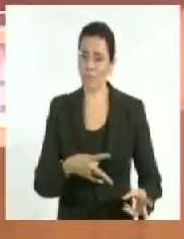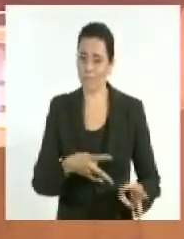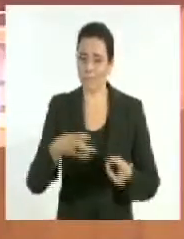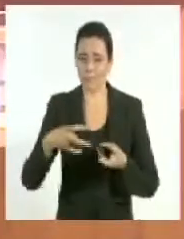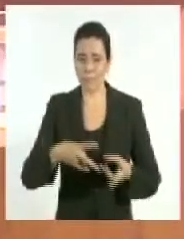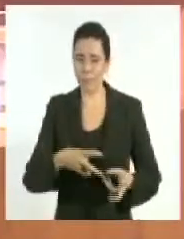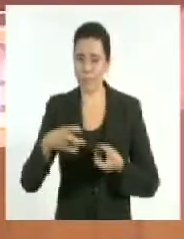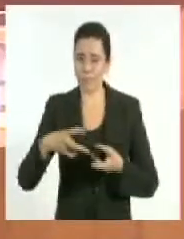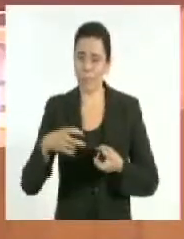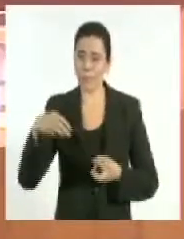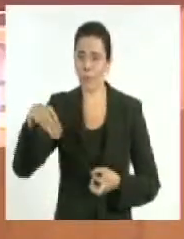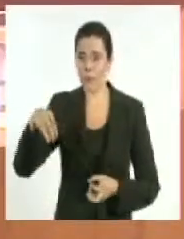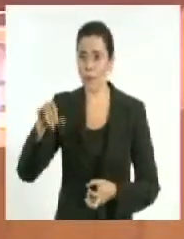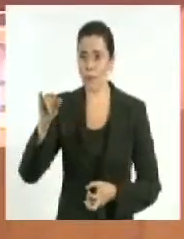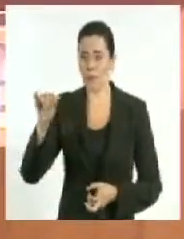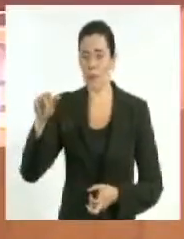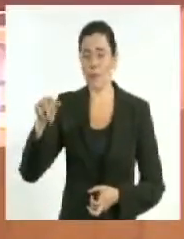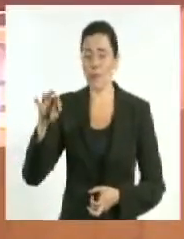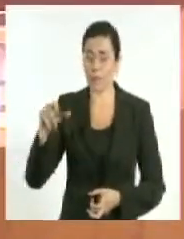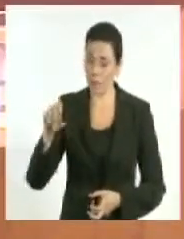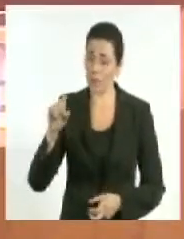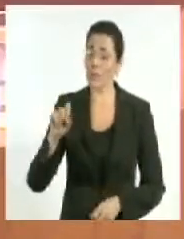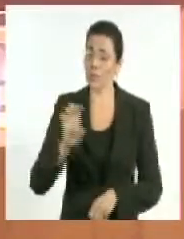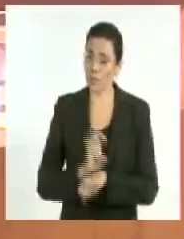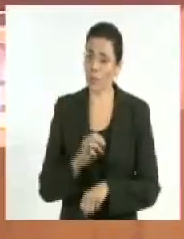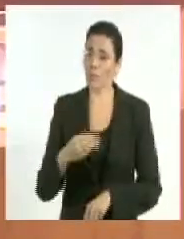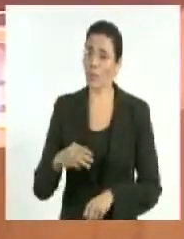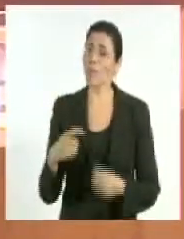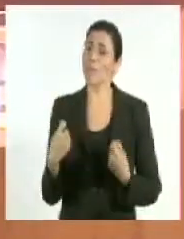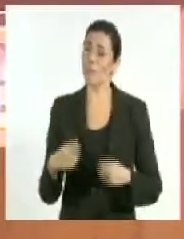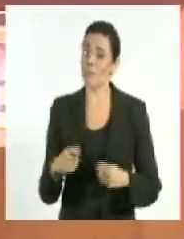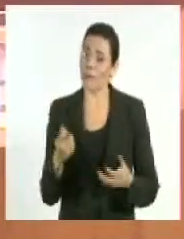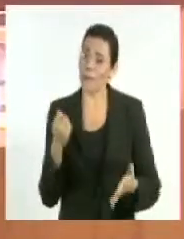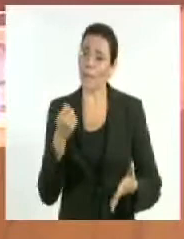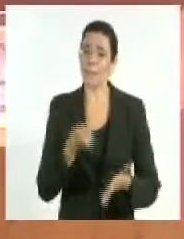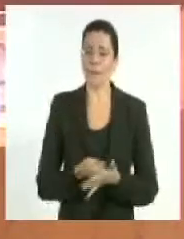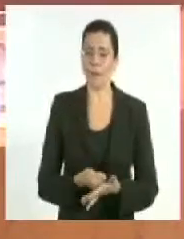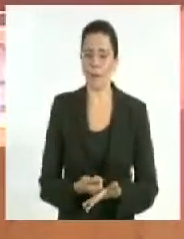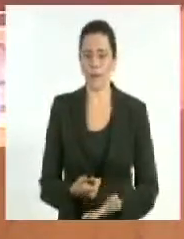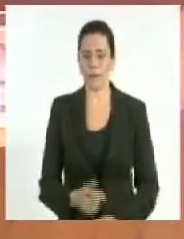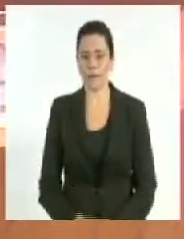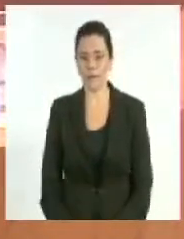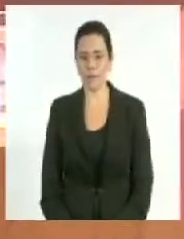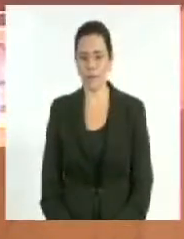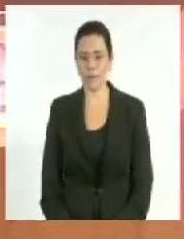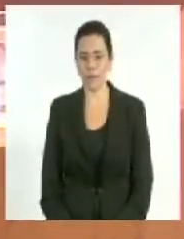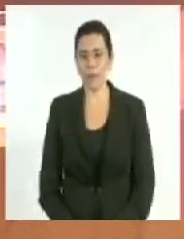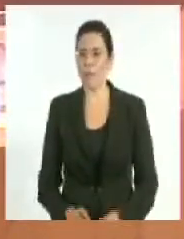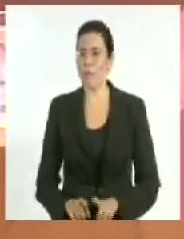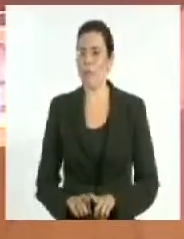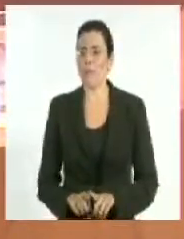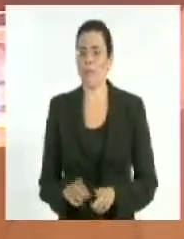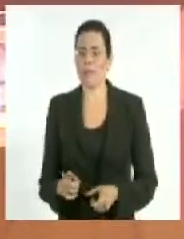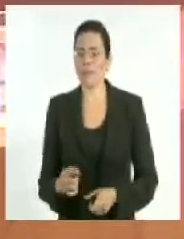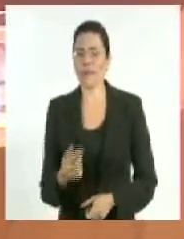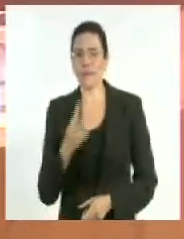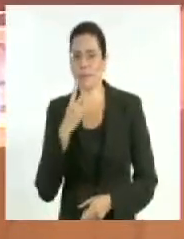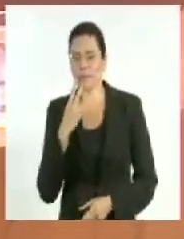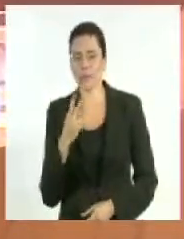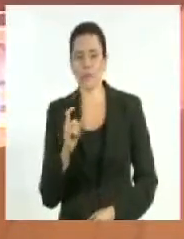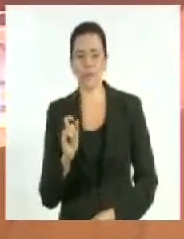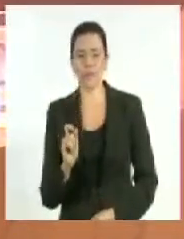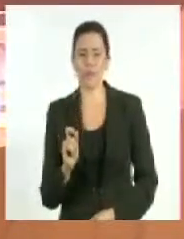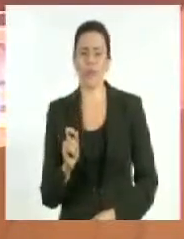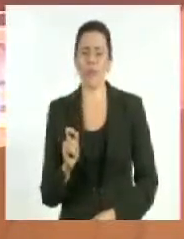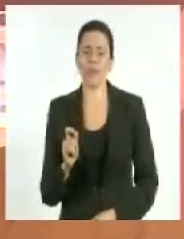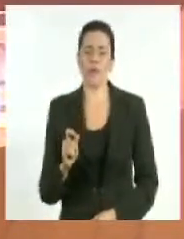do armazenamento e do poder de polícia. Então, o fato gerador é totalmente distinto, não há nenhuma bitributação. E para comprovar o que